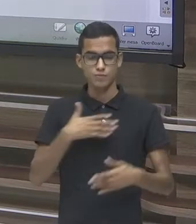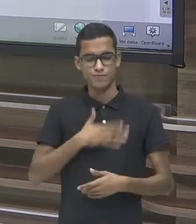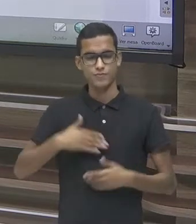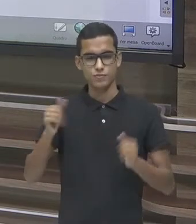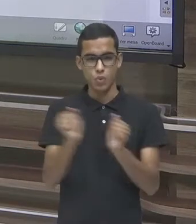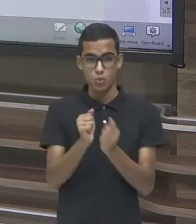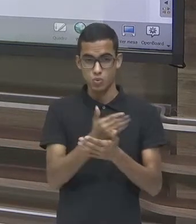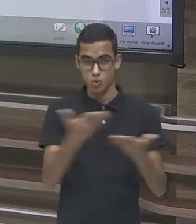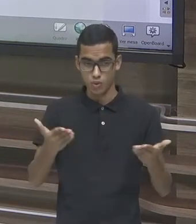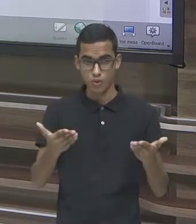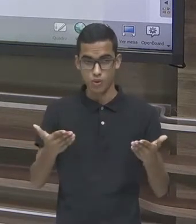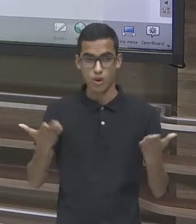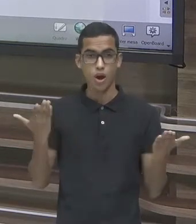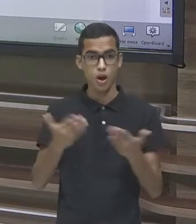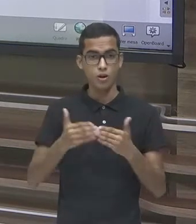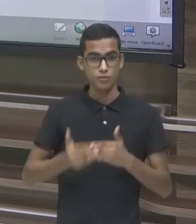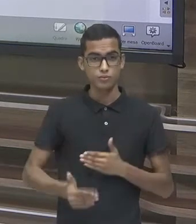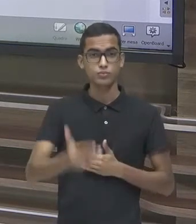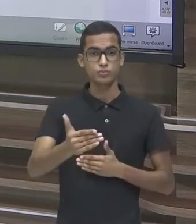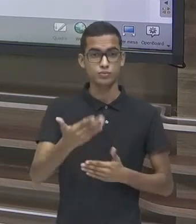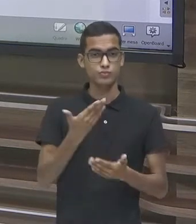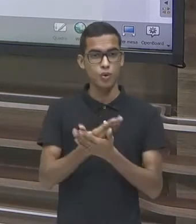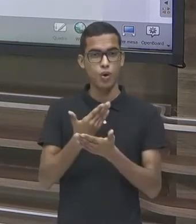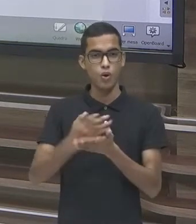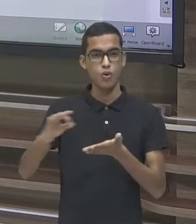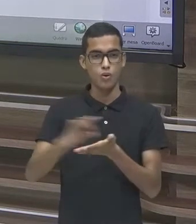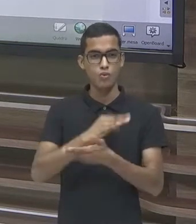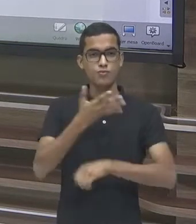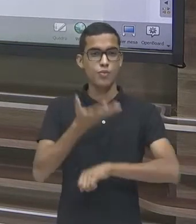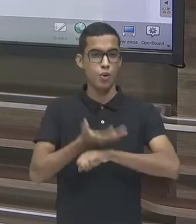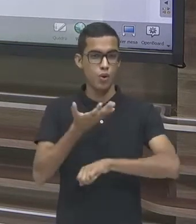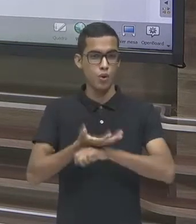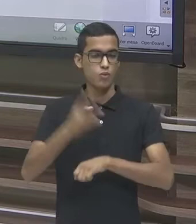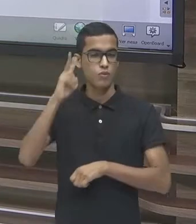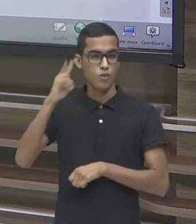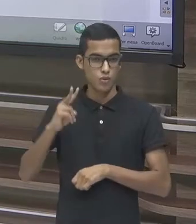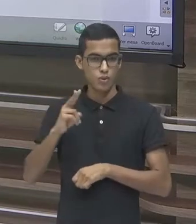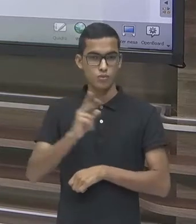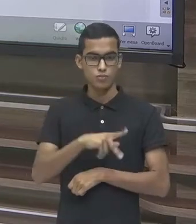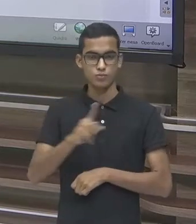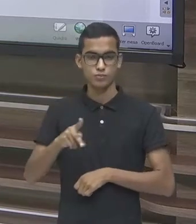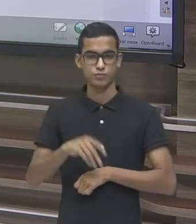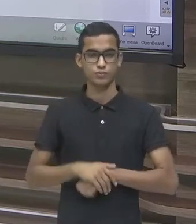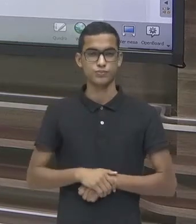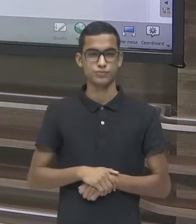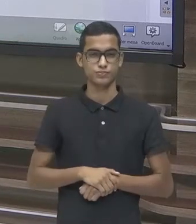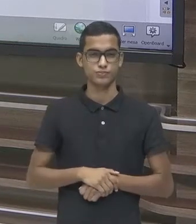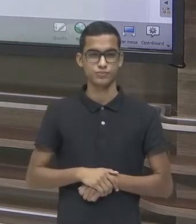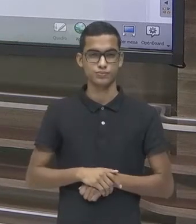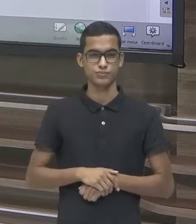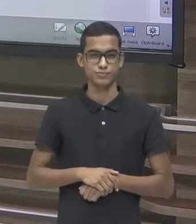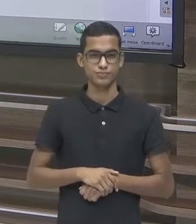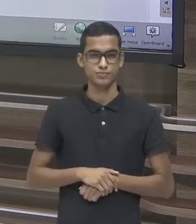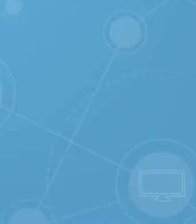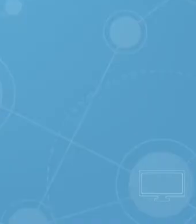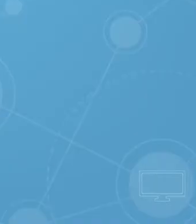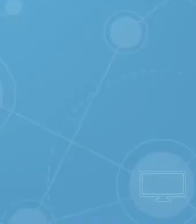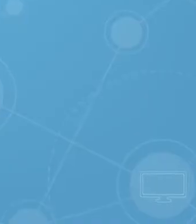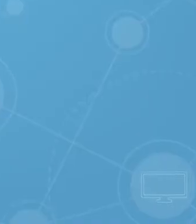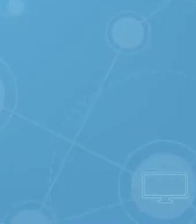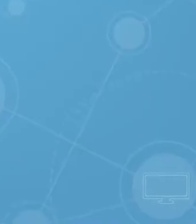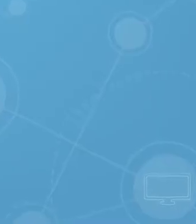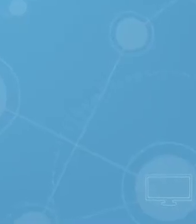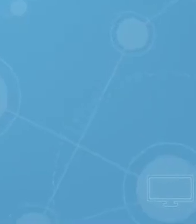vocês e agora vamos dar continuidade à nossa correção com o professor Ananias de História. Até a próxima!